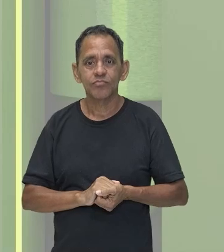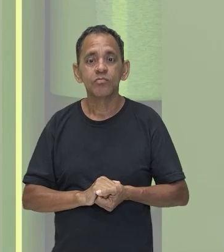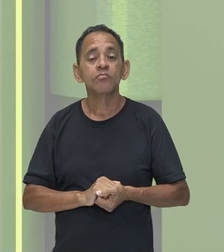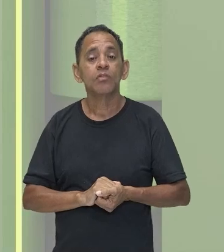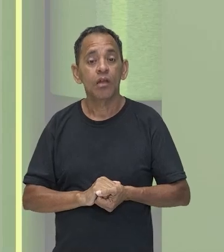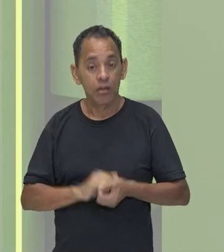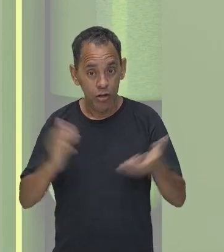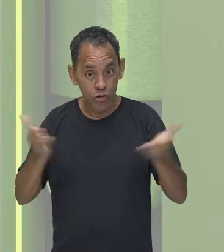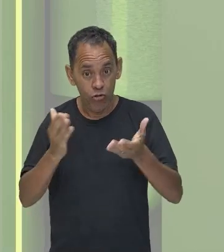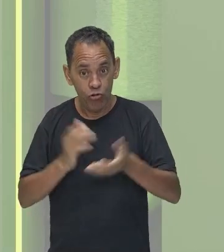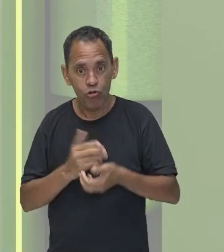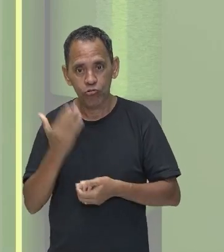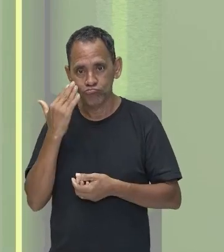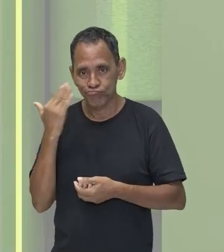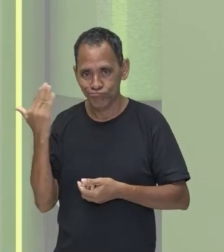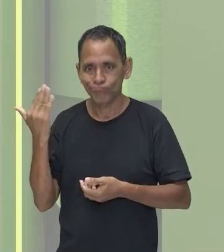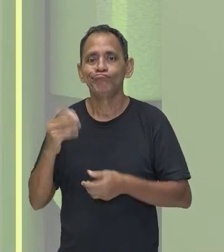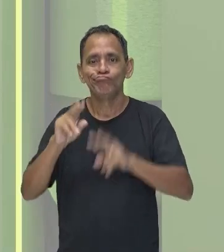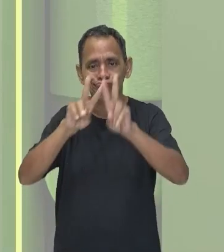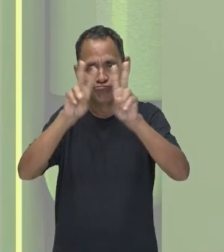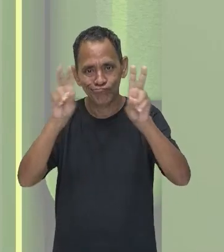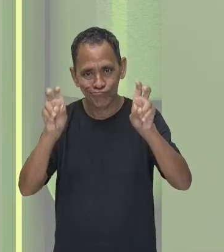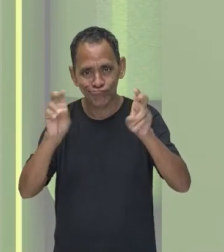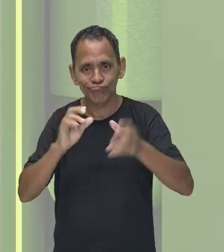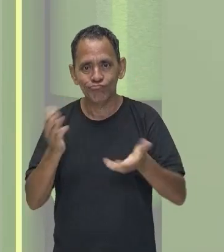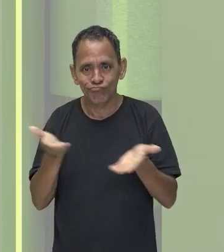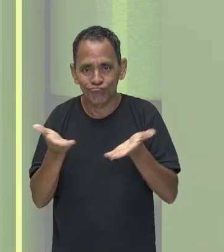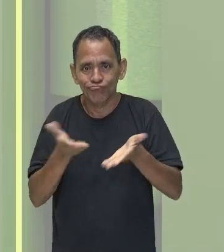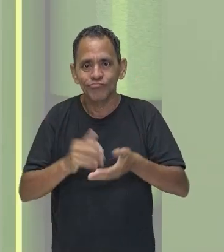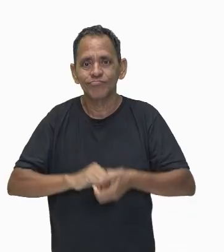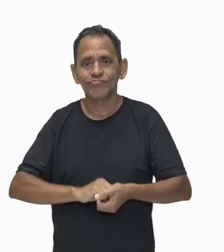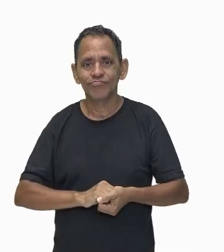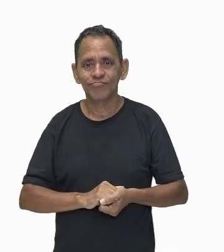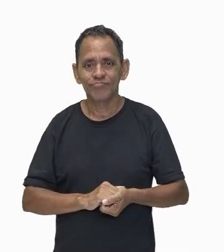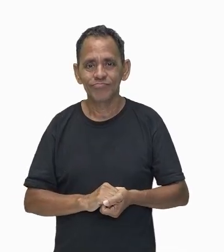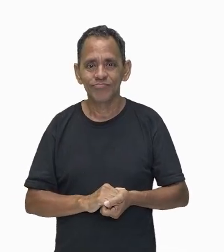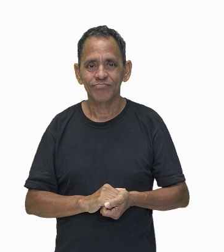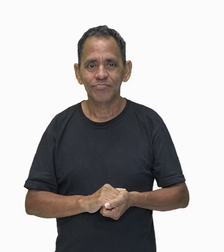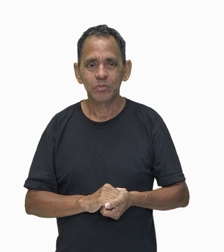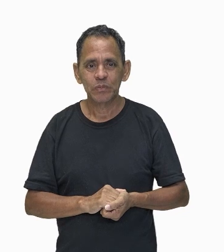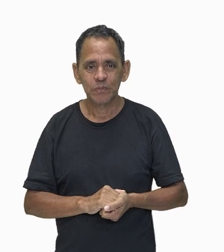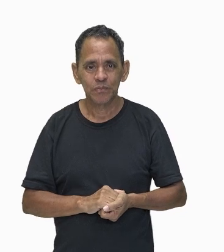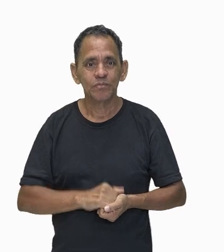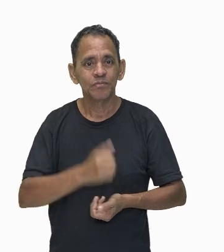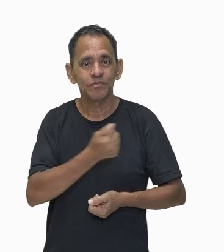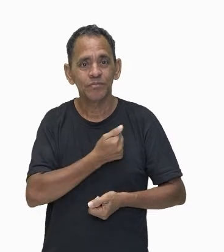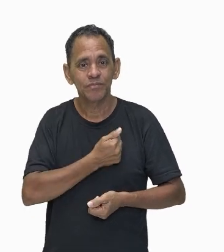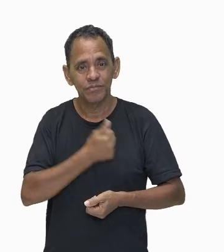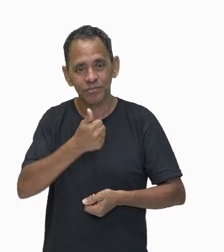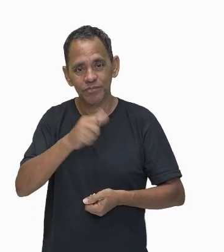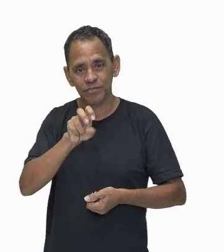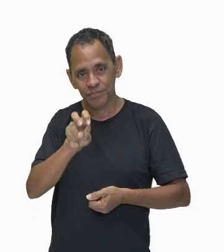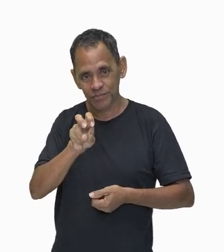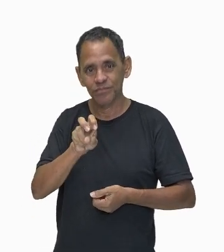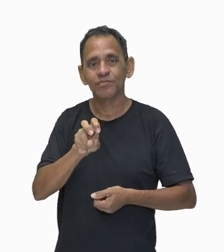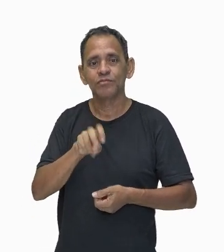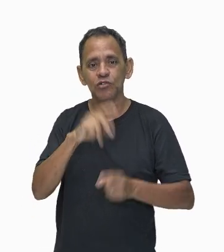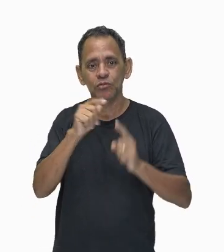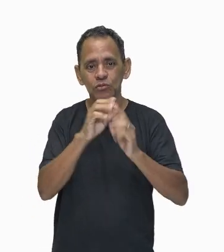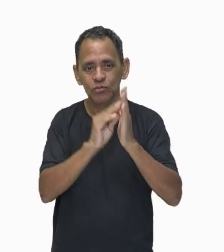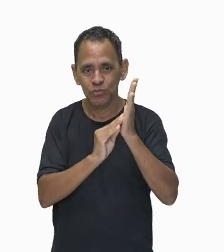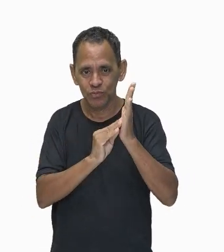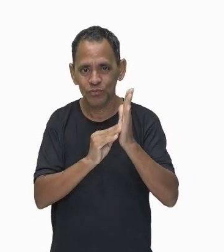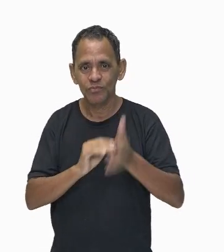vamos conhecer qual é o objeto de conhecimento da nossa aula de hoje. Muito bem, pessoal, na aula 15 nós teremos como objeto